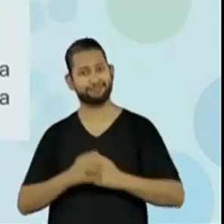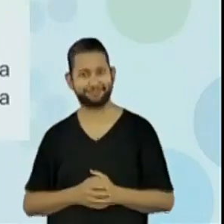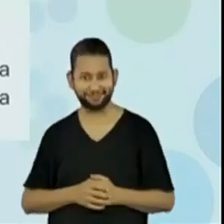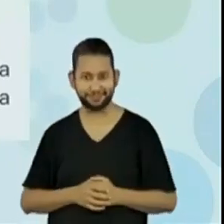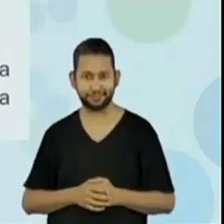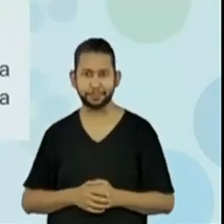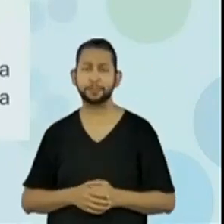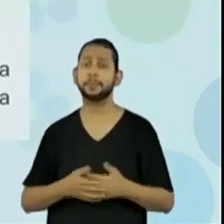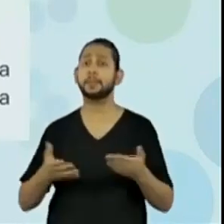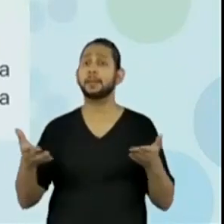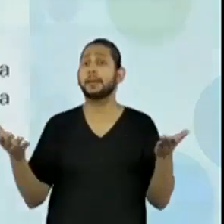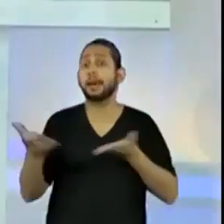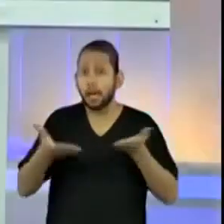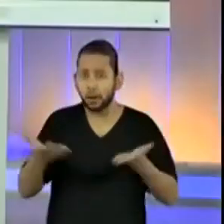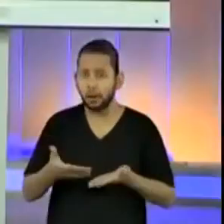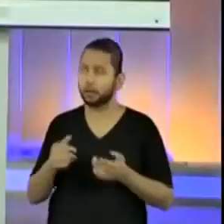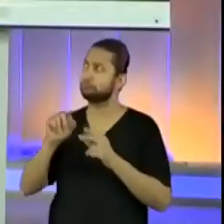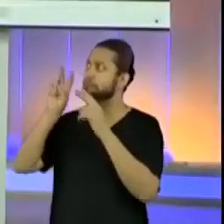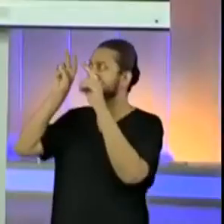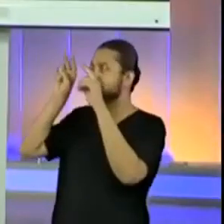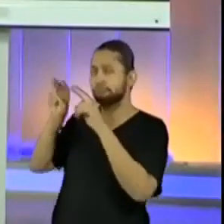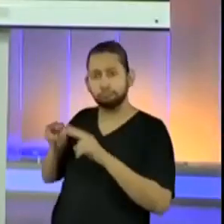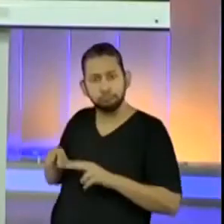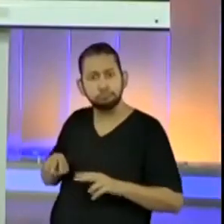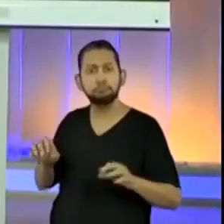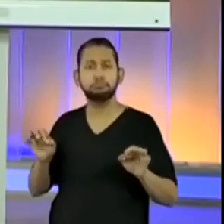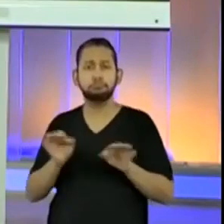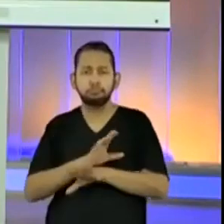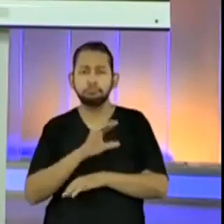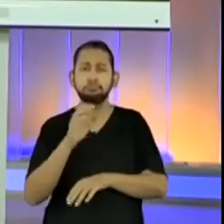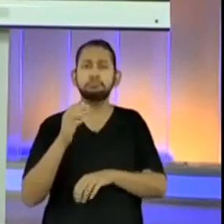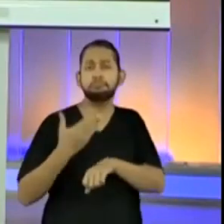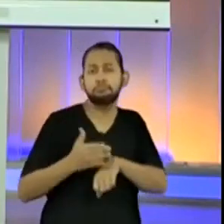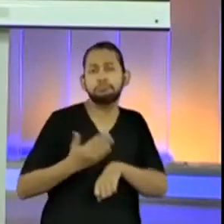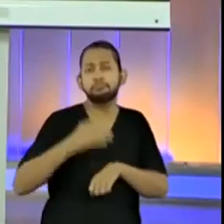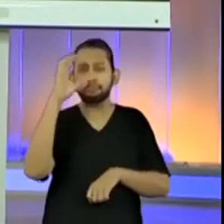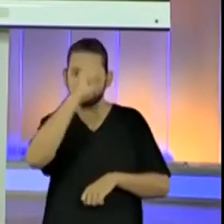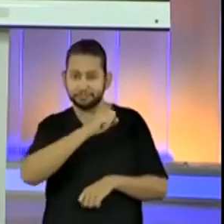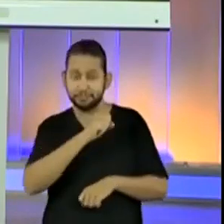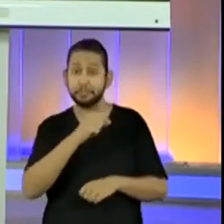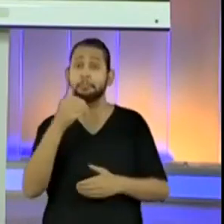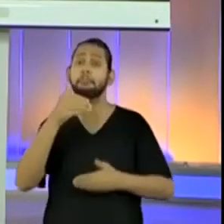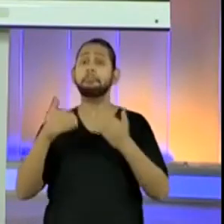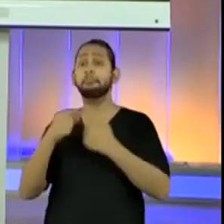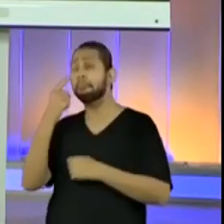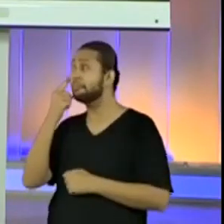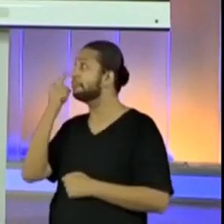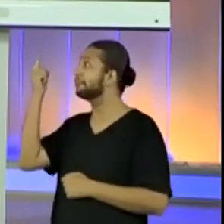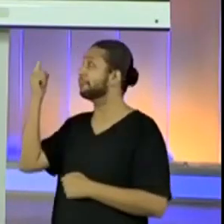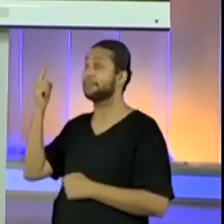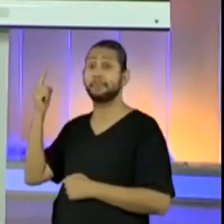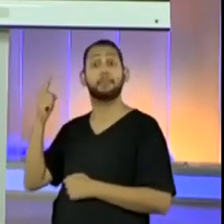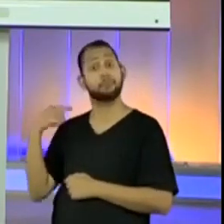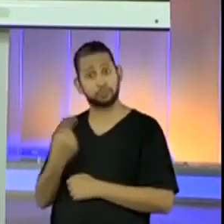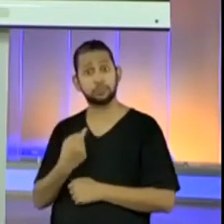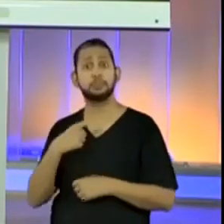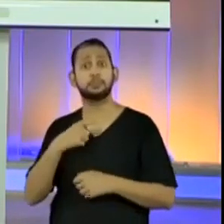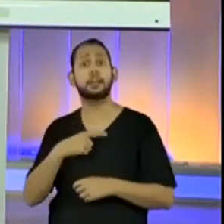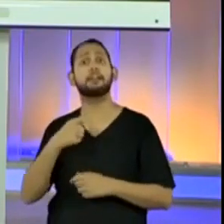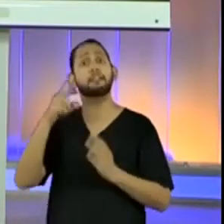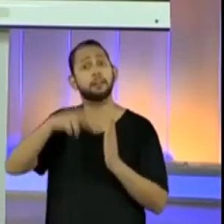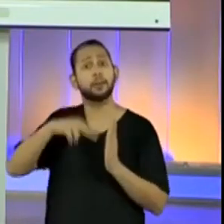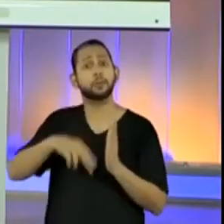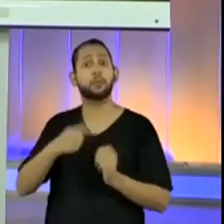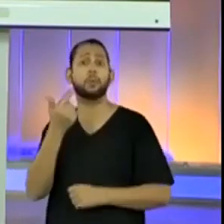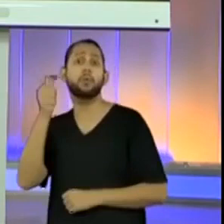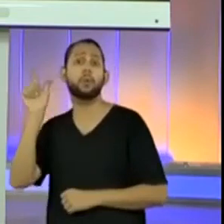Bom, agora a gente vai seguir aqui para o nosso próximo slide, que é a nossa próxima